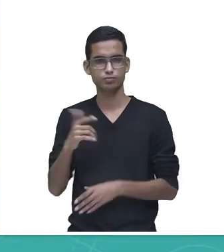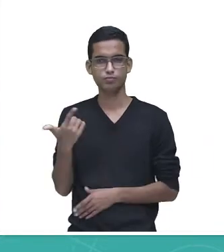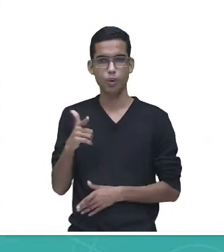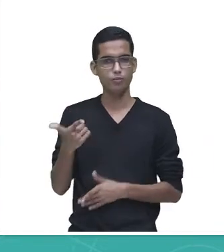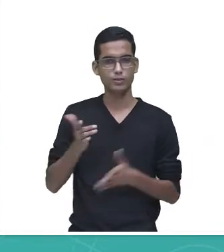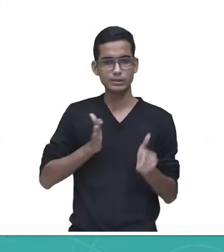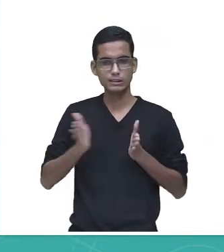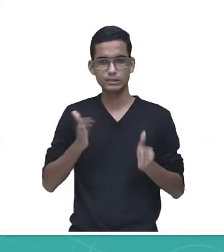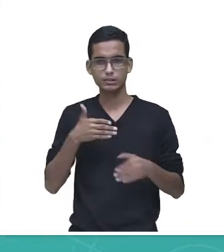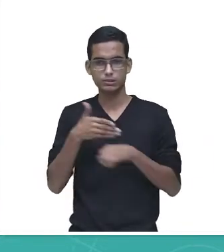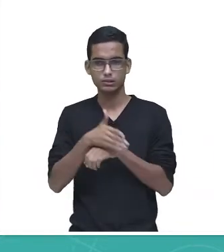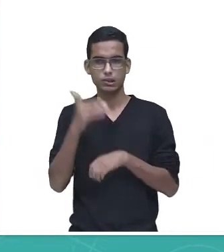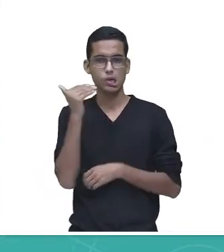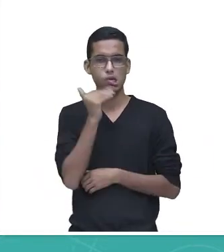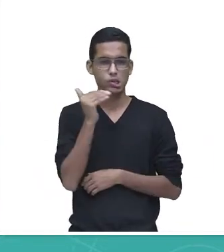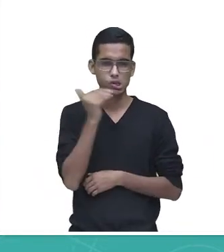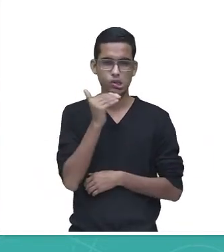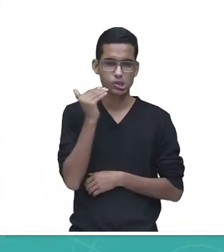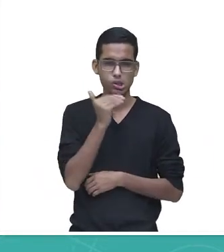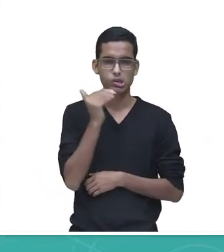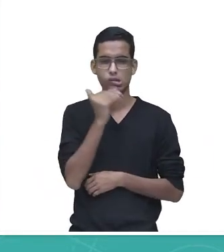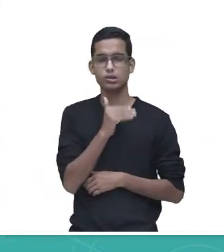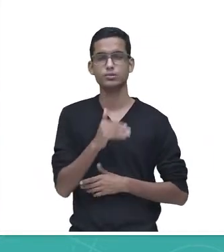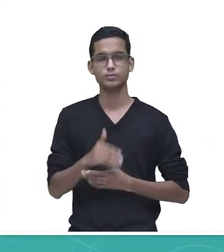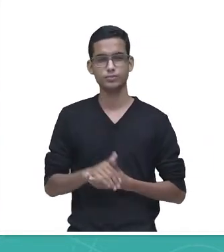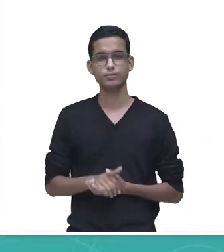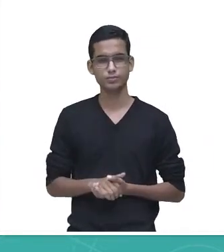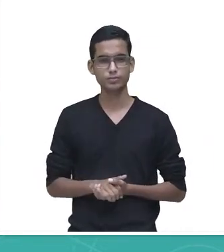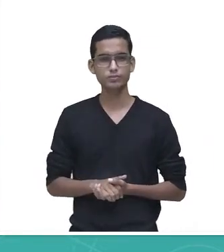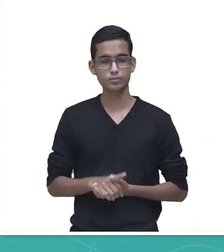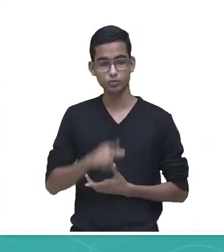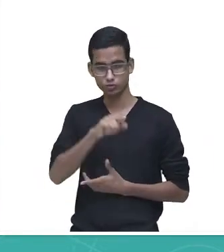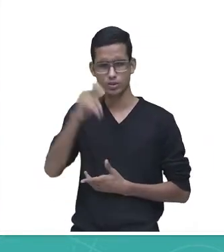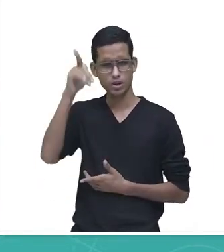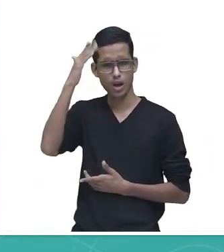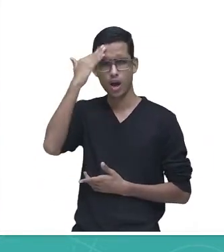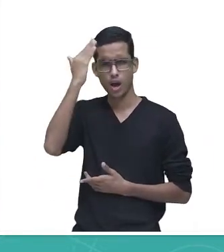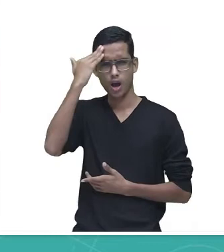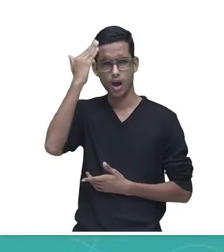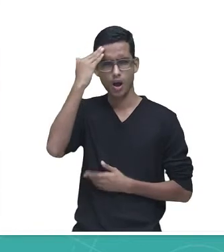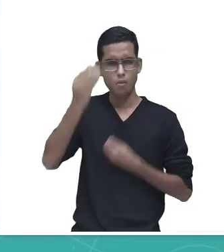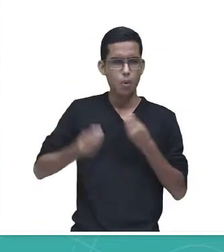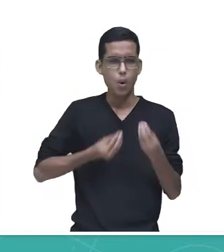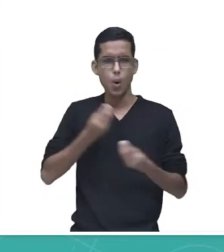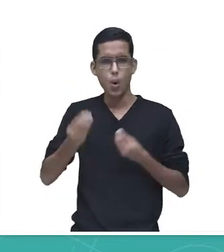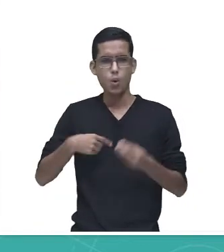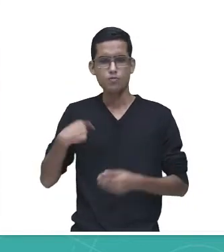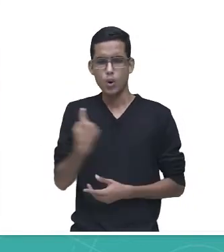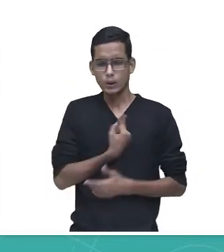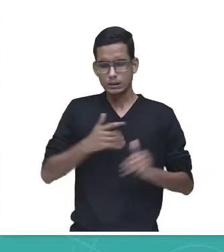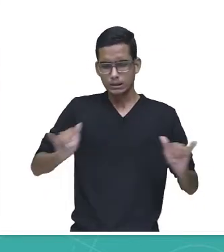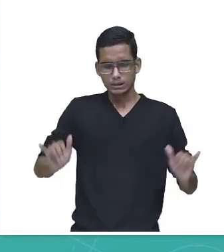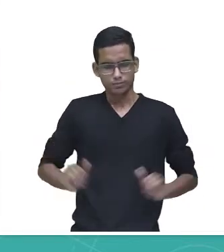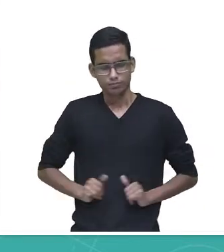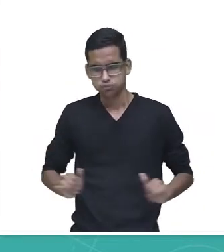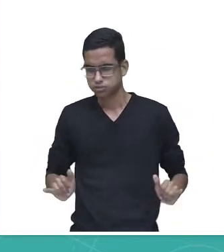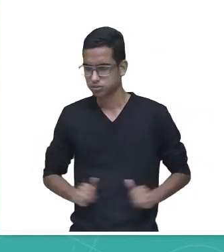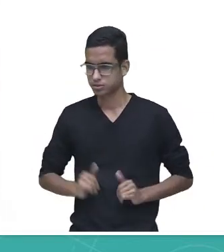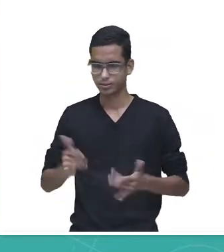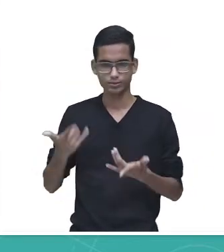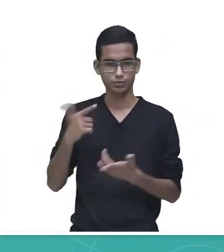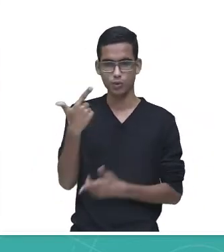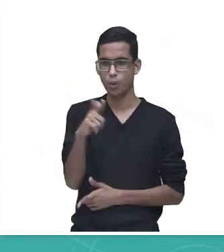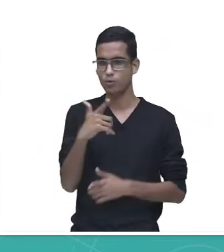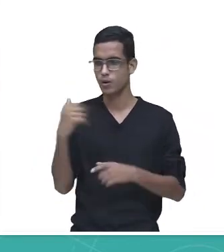de melhorias. Você, mais do que eu, sabe melhor como a gente sofre com falta de estrutura, né? Que,